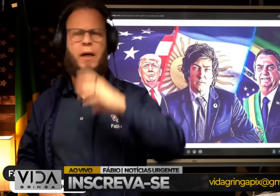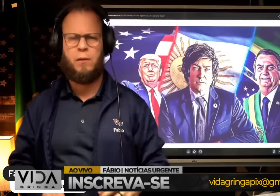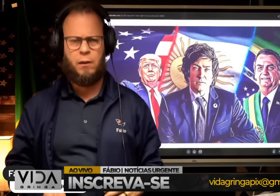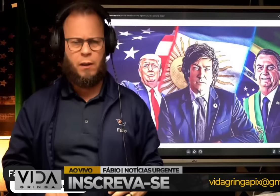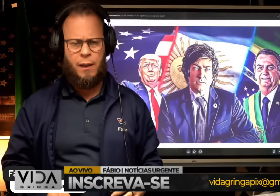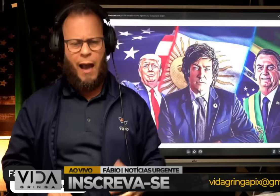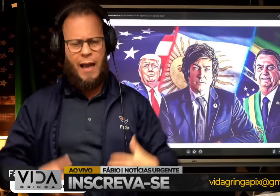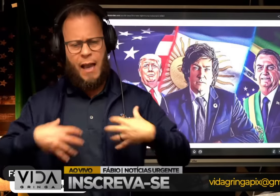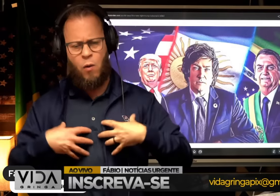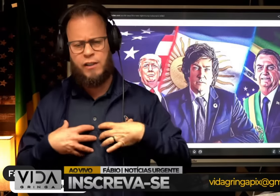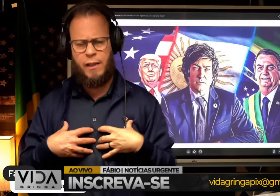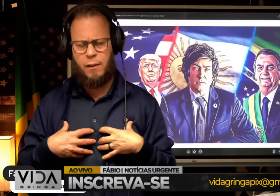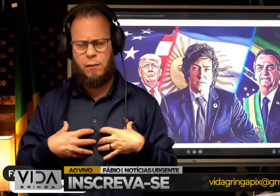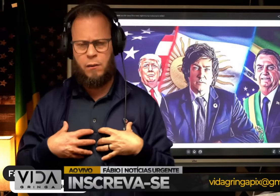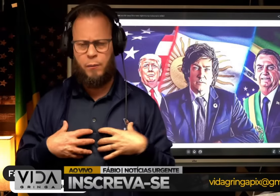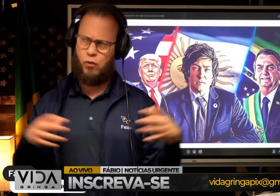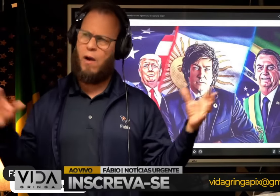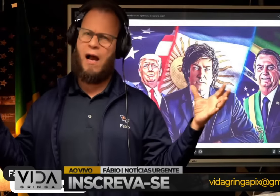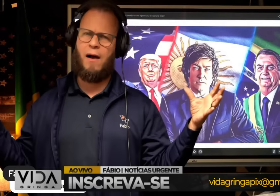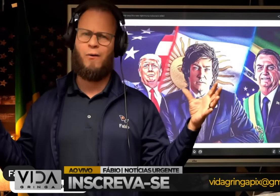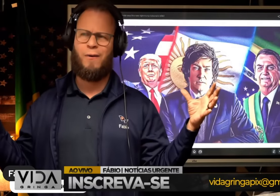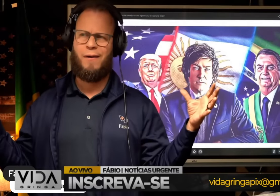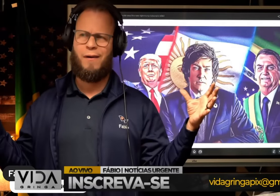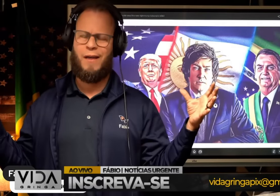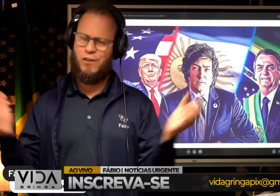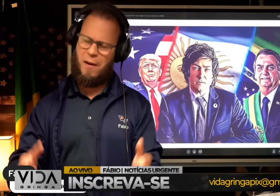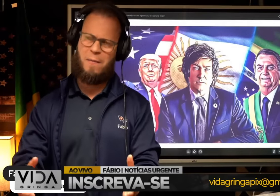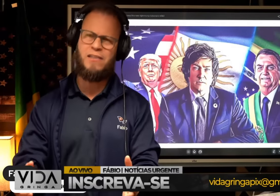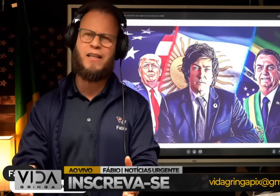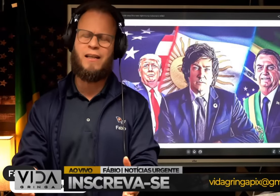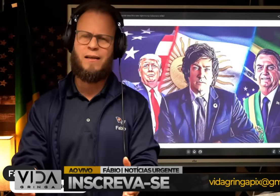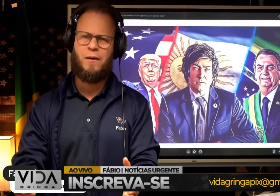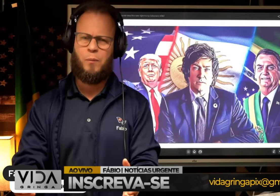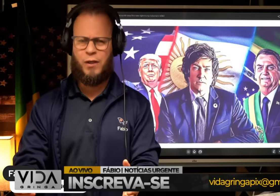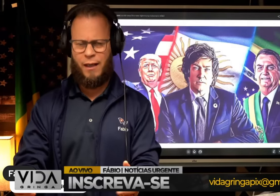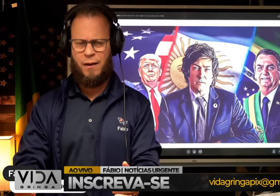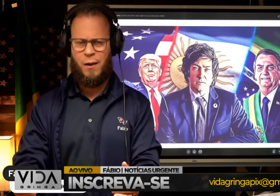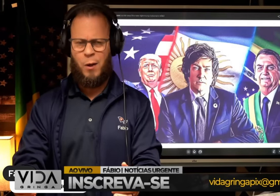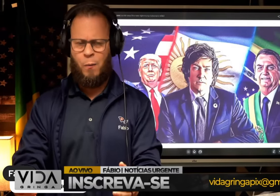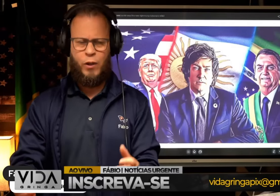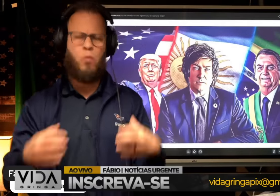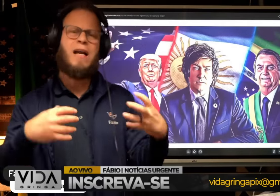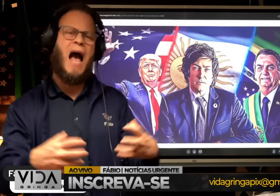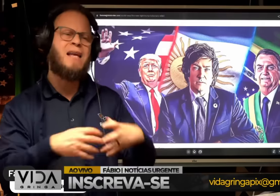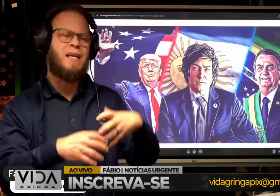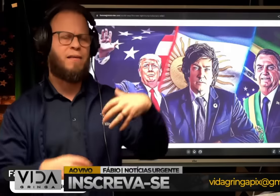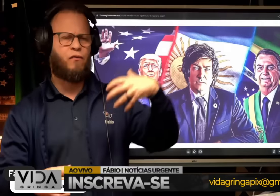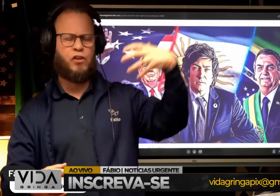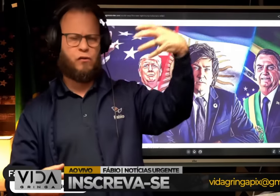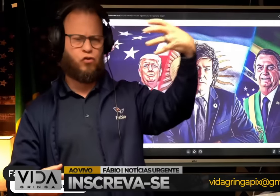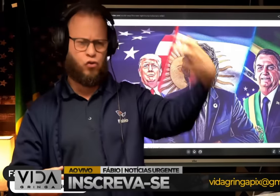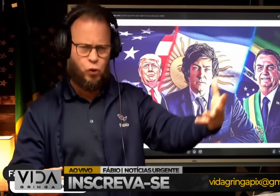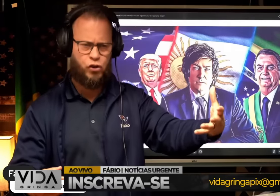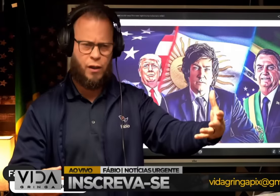limpa aí eu dizia pessoal isso é uma armadilha por quê Porque o cara que tem